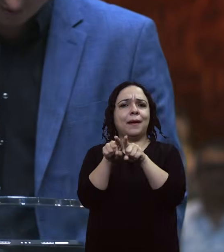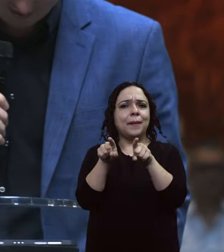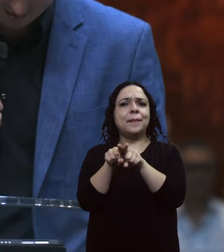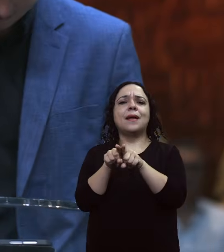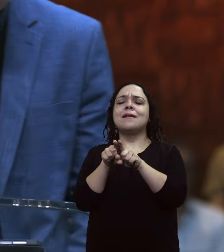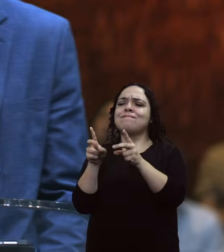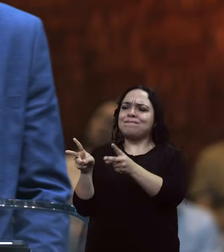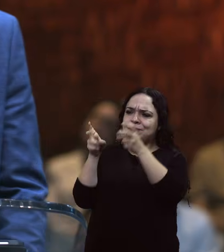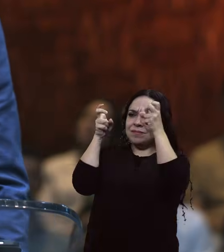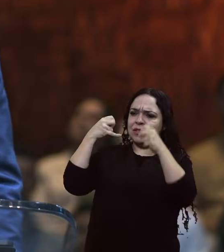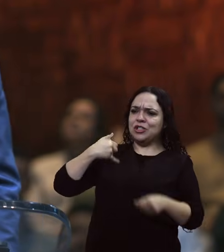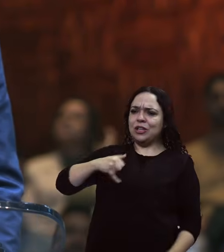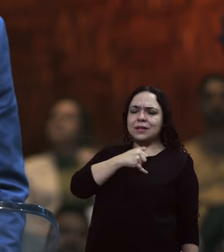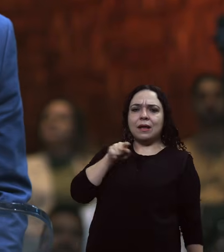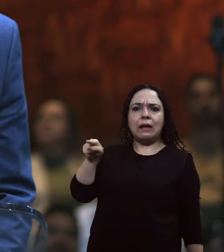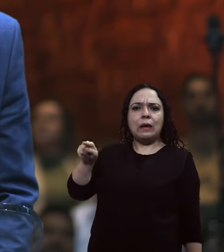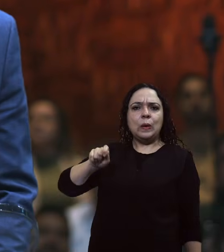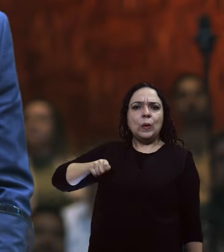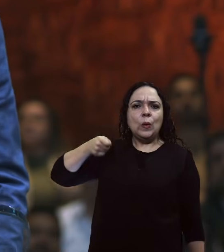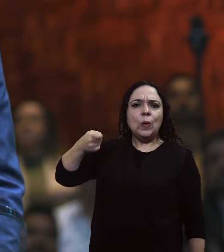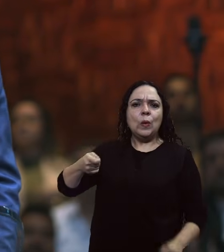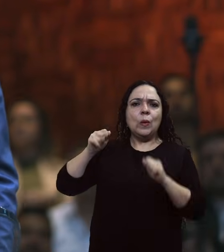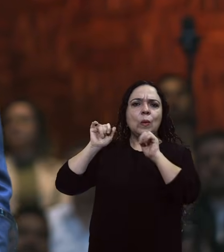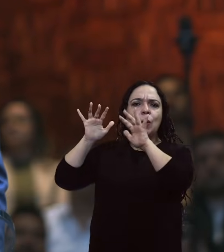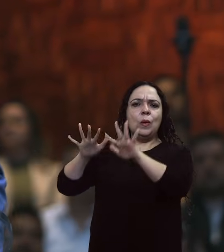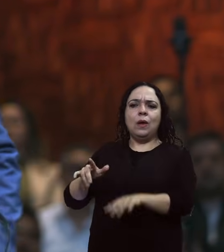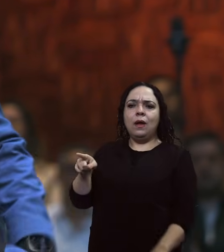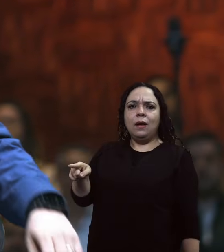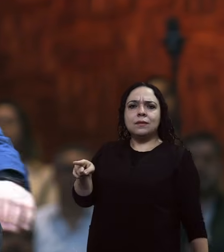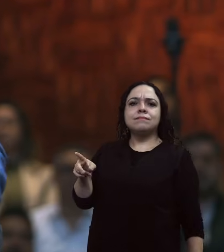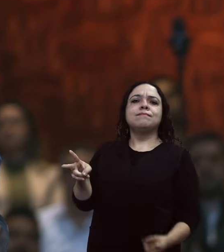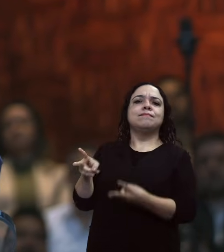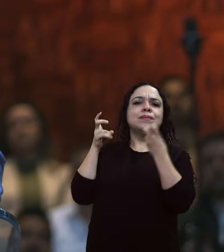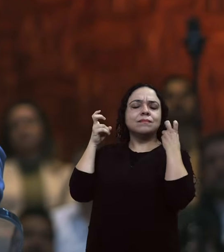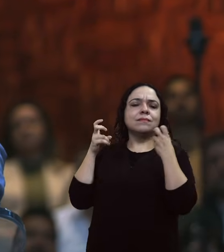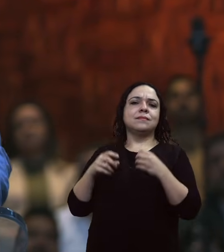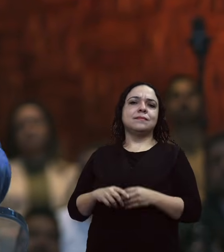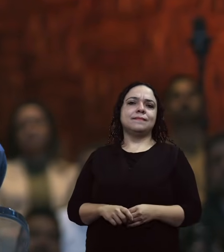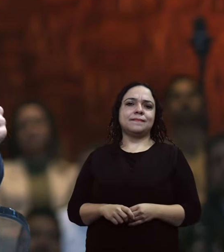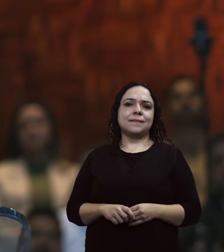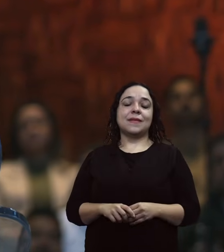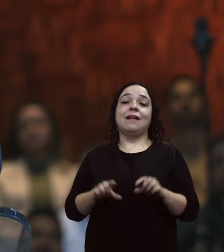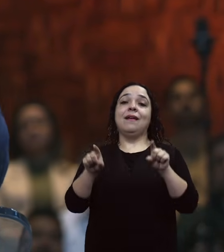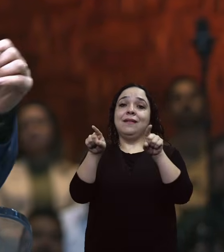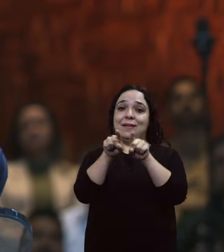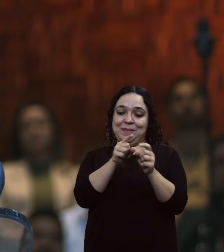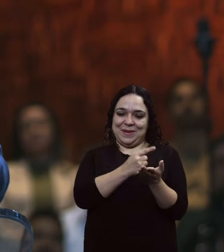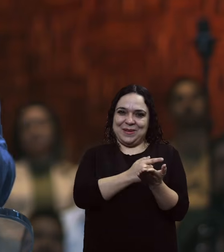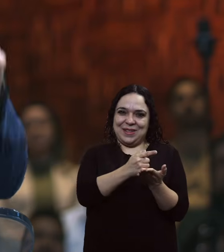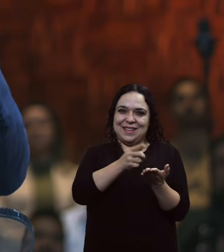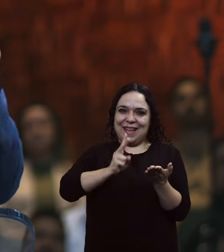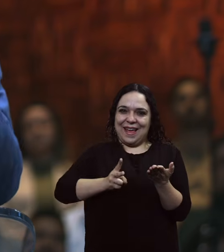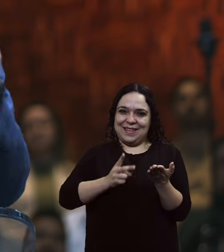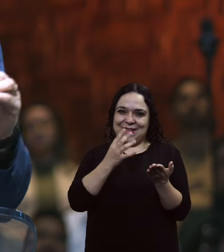abençoado. Olha o que diz Gênesis 41, 37. O conselho